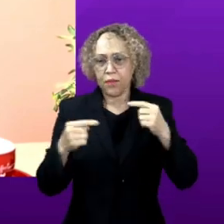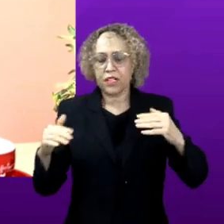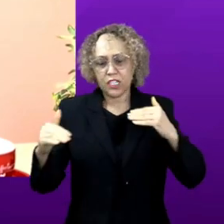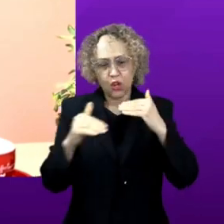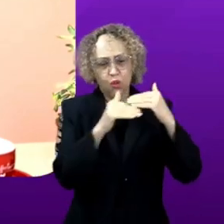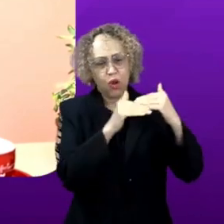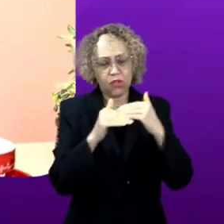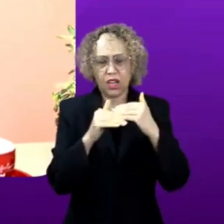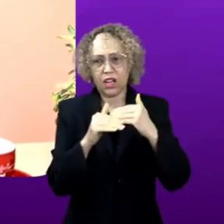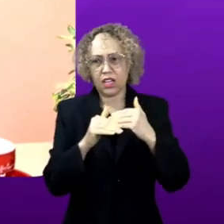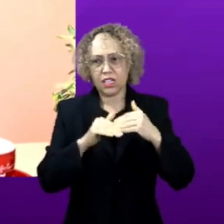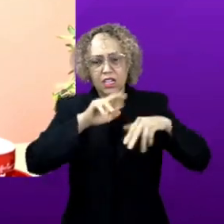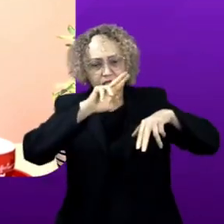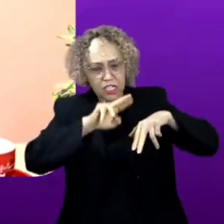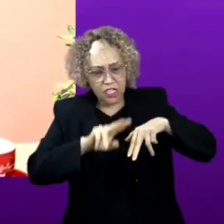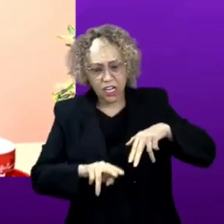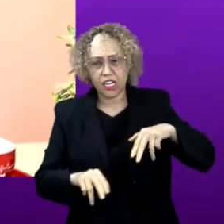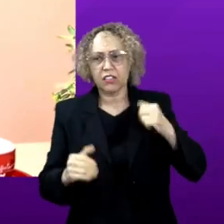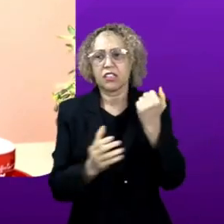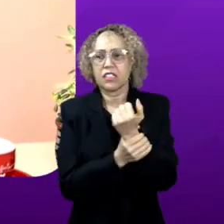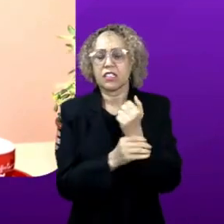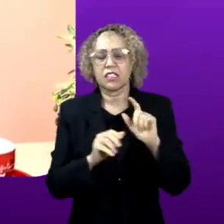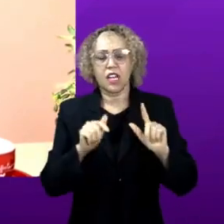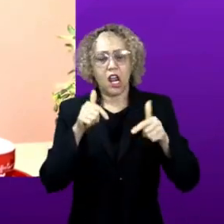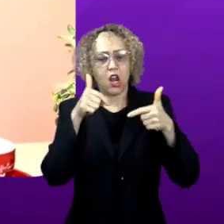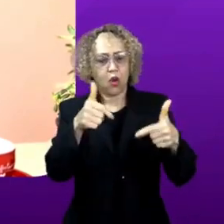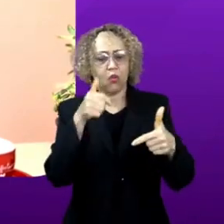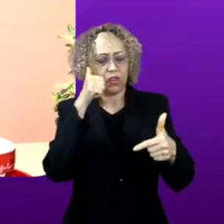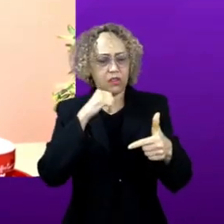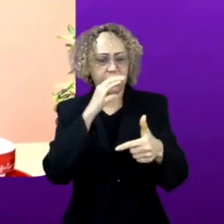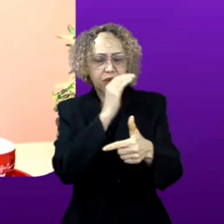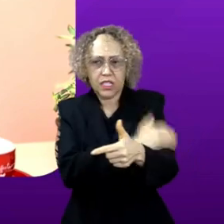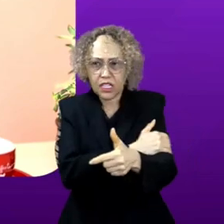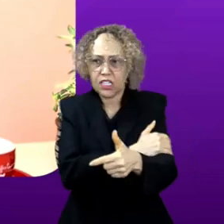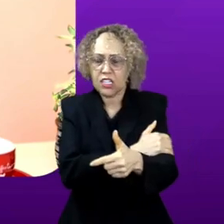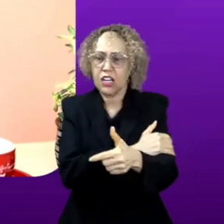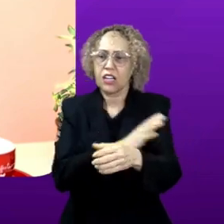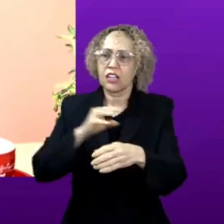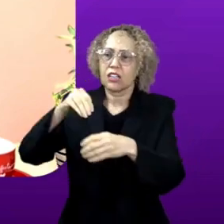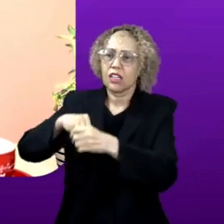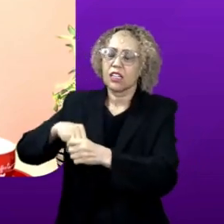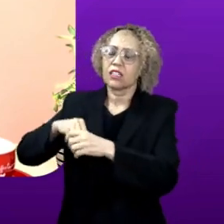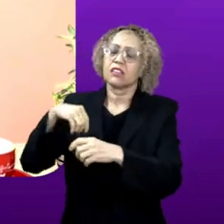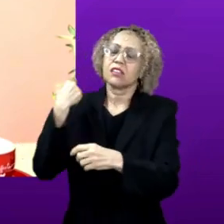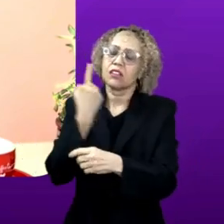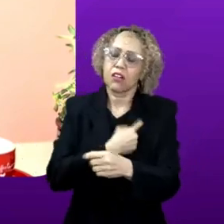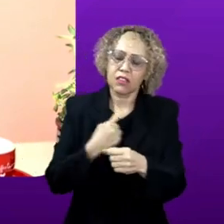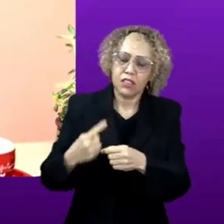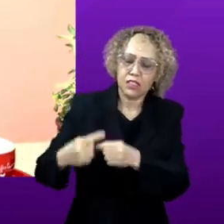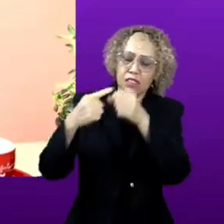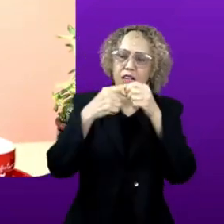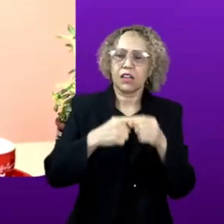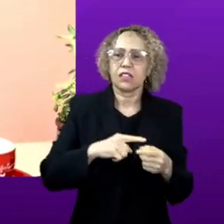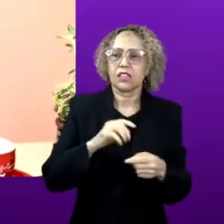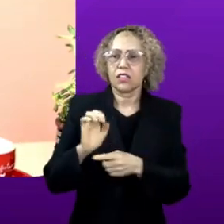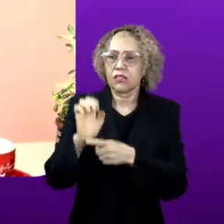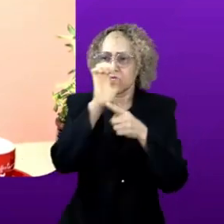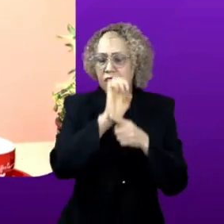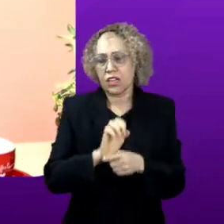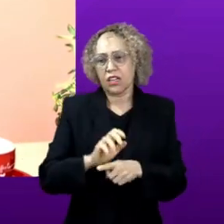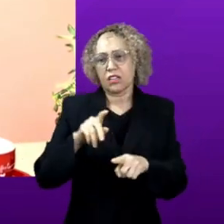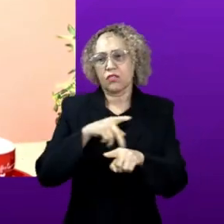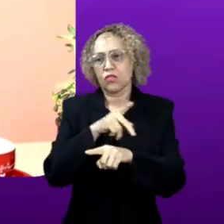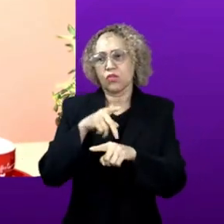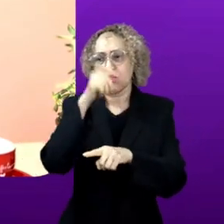garantia da luta feminista nos territórios das nossas cidades, do estado e do país. Para finalizar,